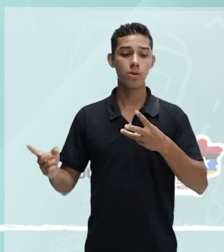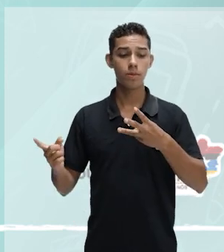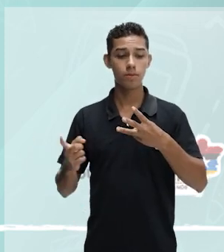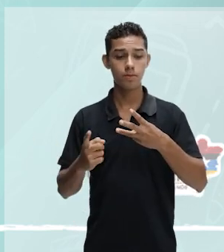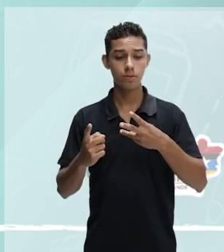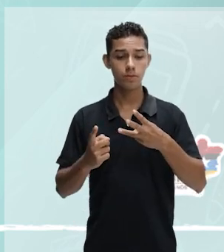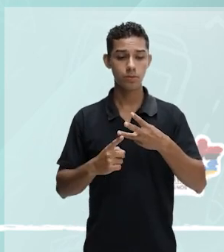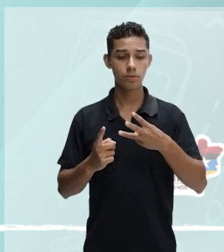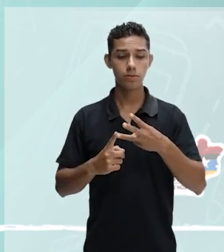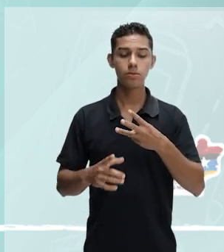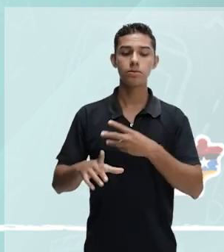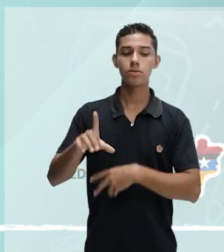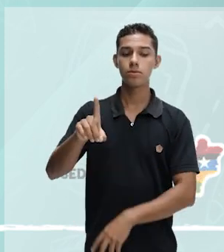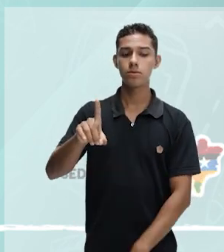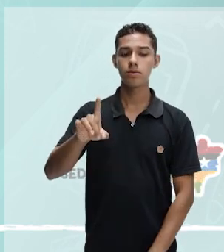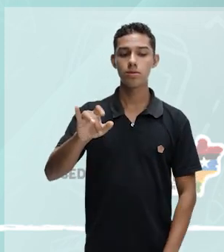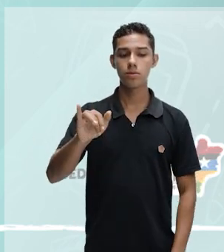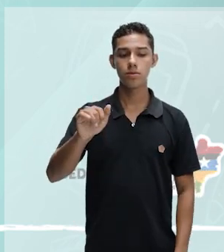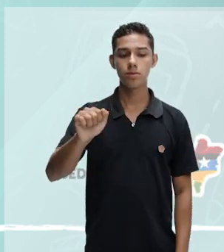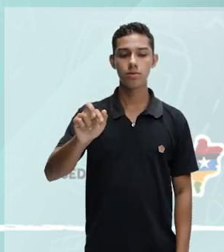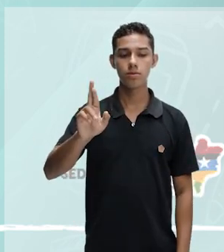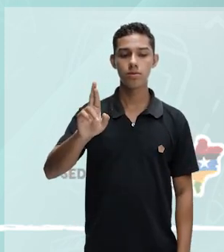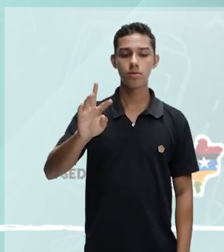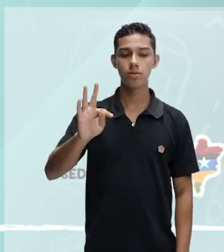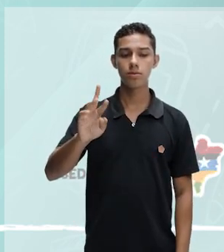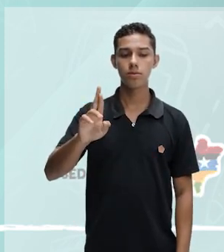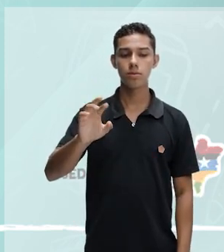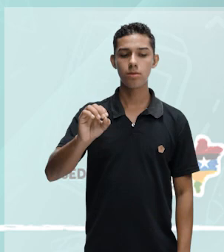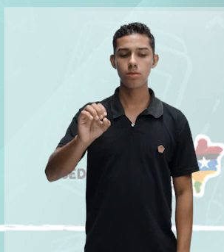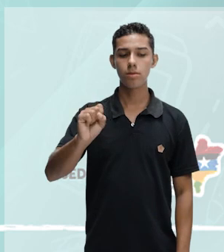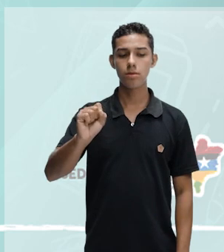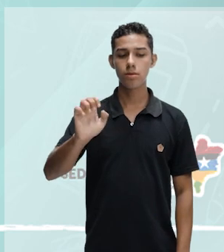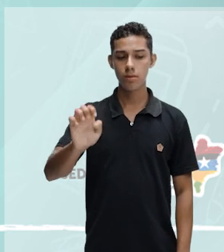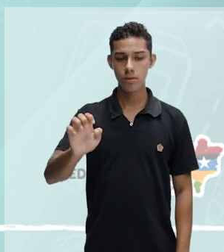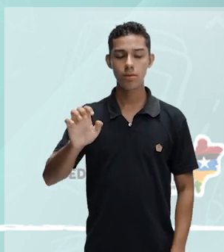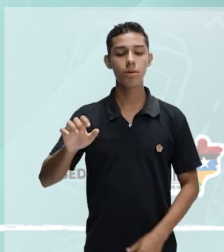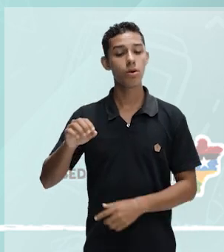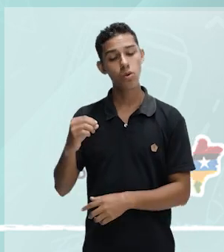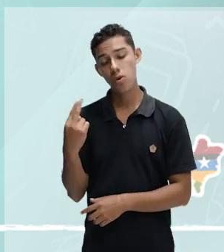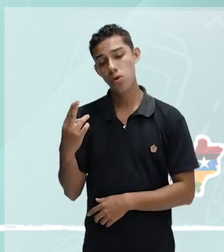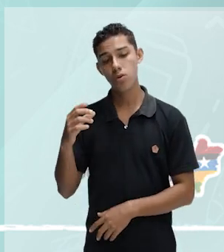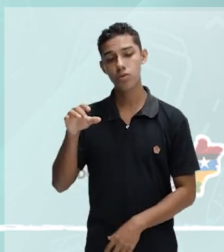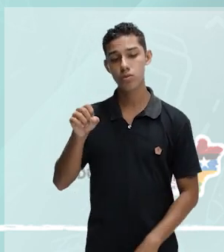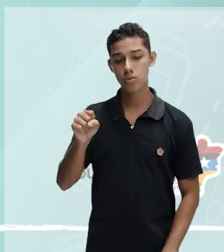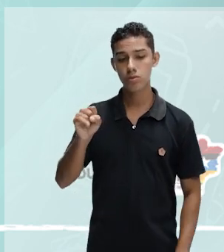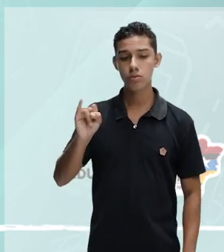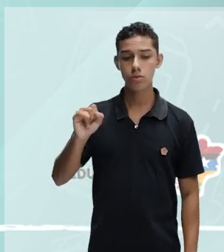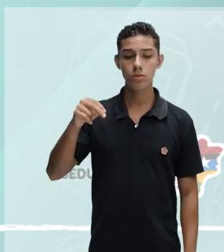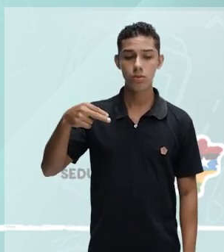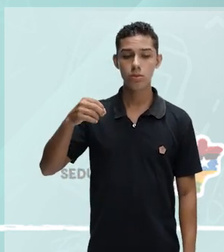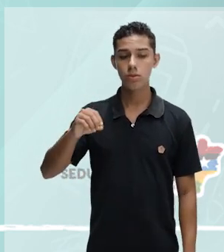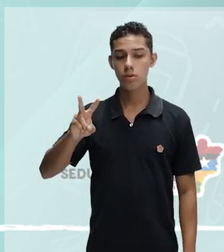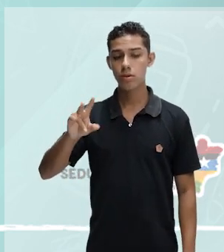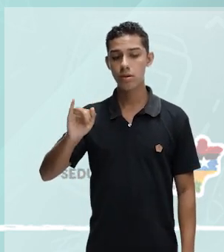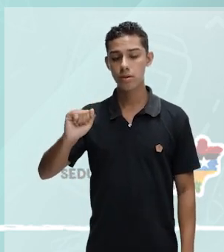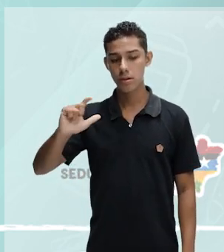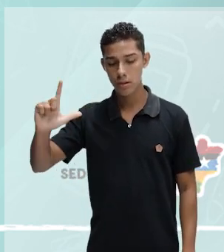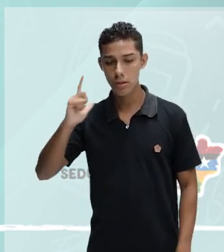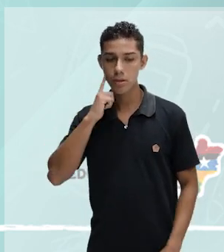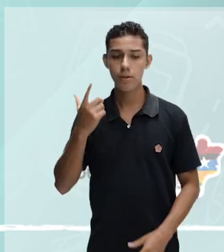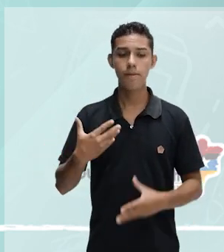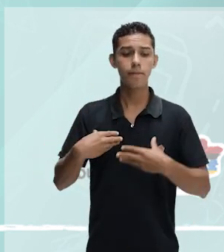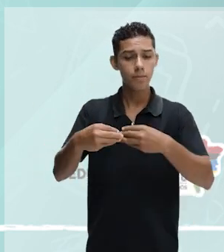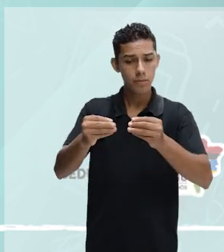e o terceiro tipo de articulação, que são as de artrose ou sinovial. São flexíveis, caracterizadas pela presença de